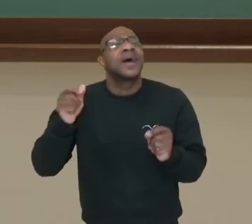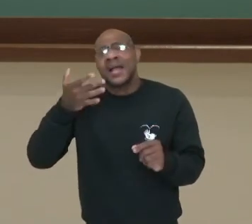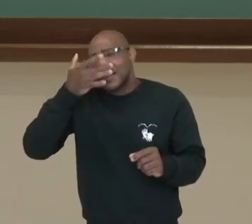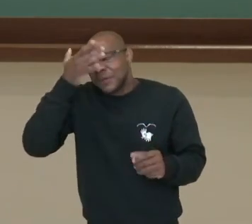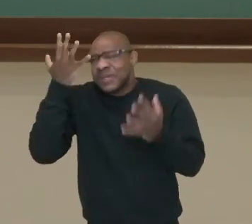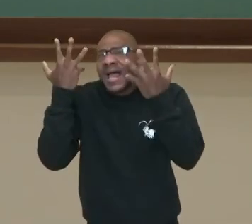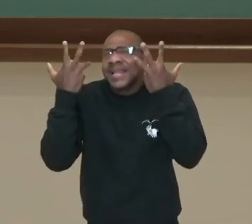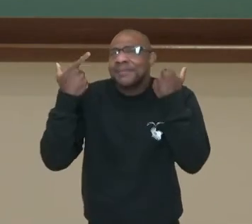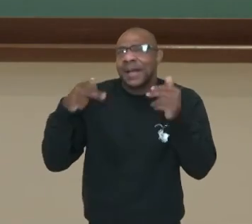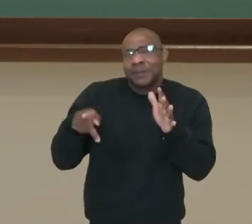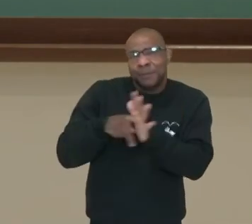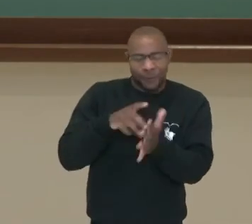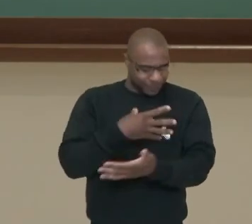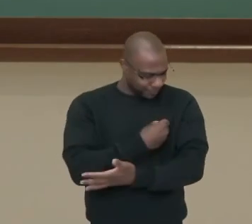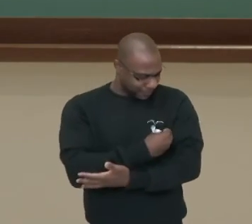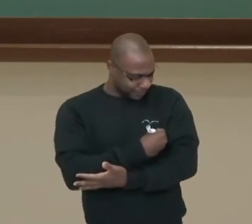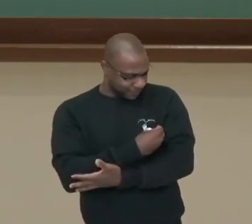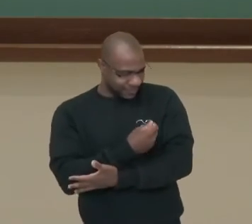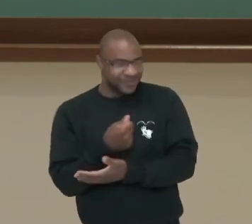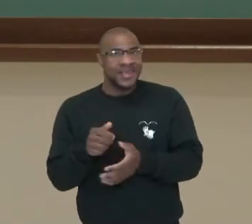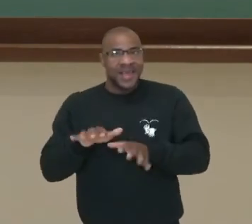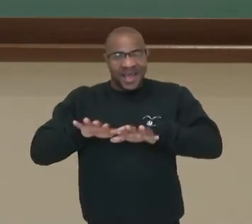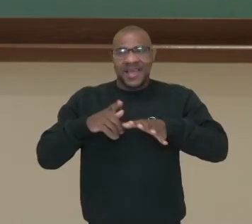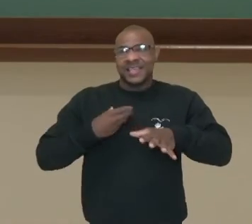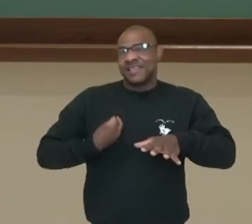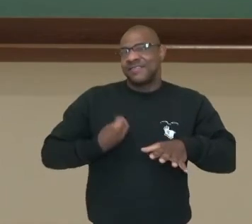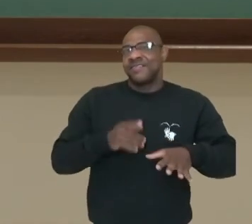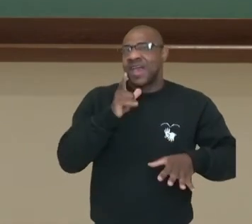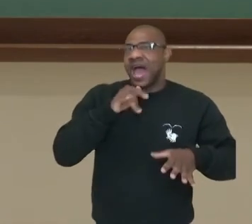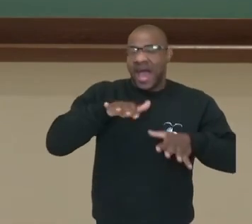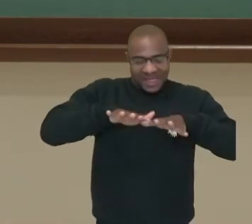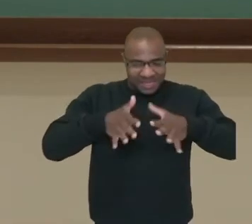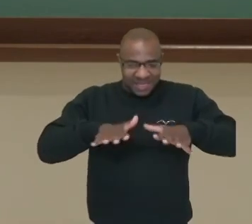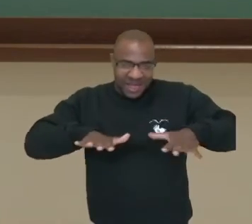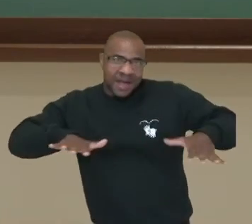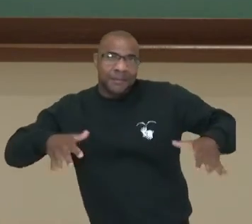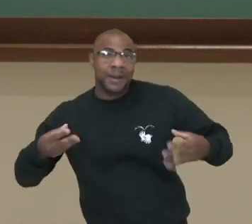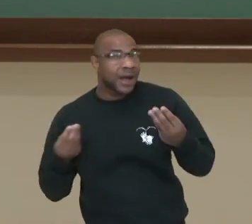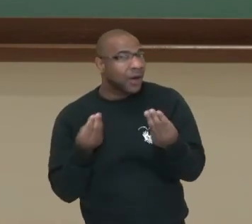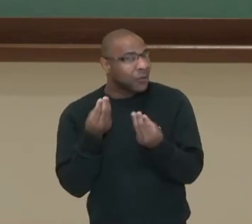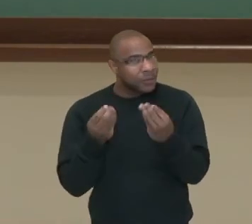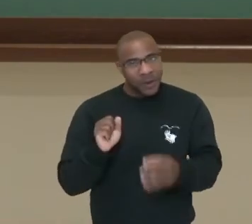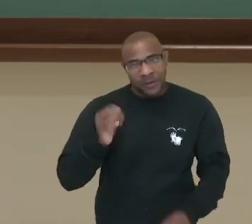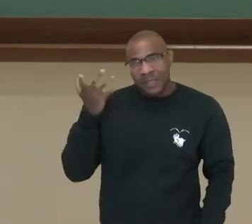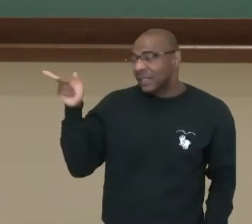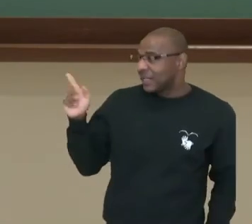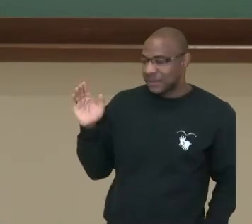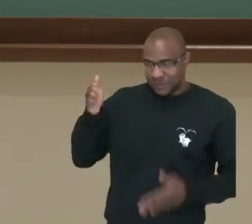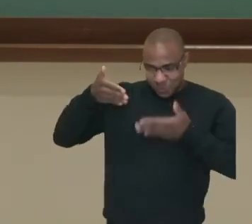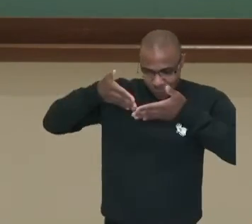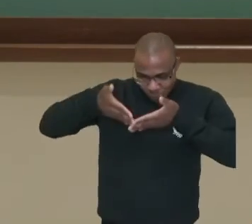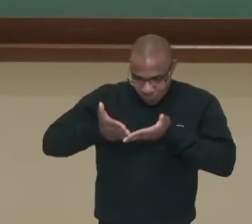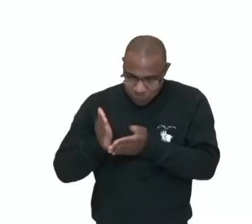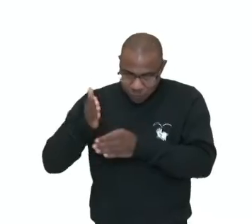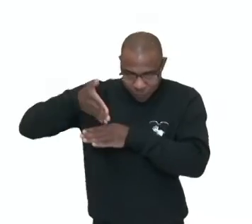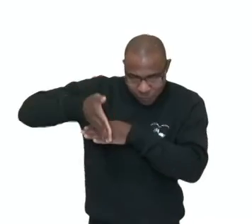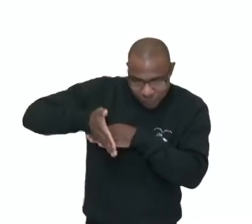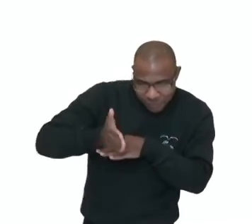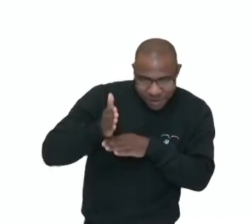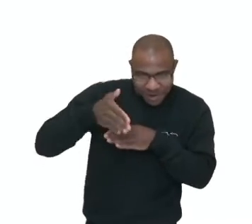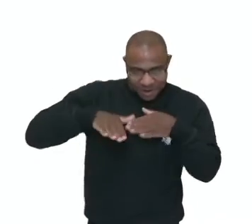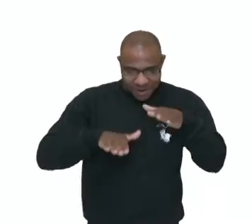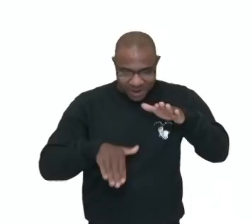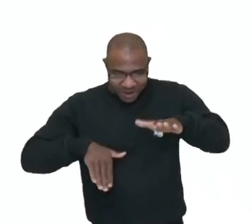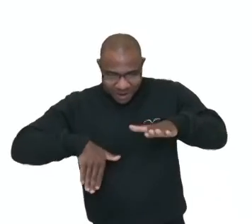Baleia, os cetáceos em geral, baleia, golfinho, né? A orca. Então, quando eles mergulham, né, eles vão